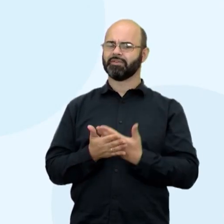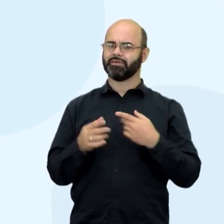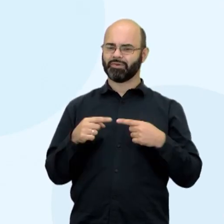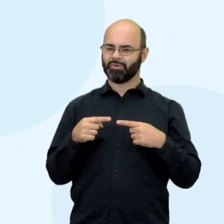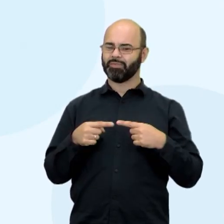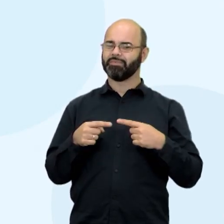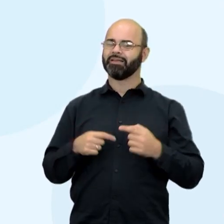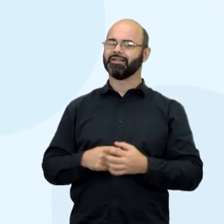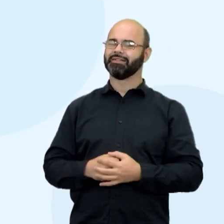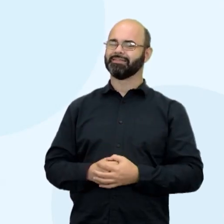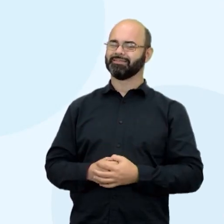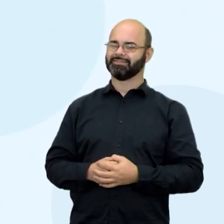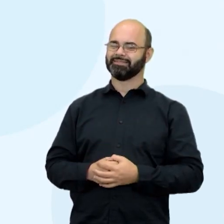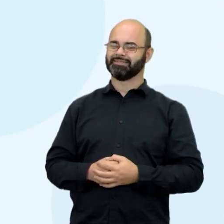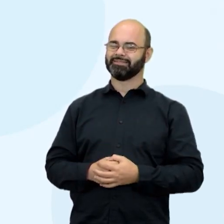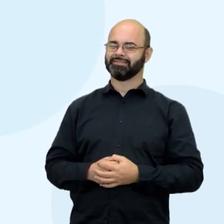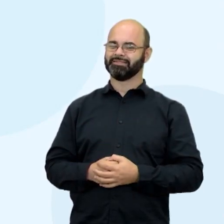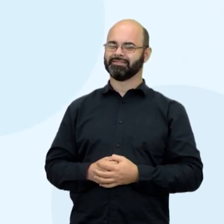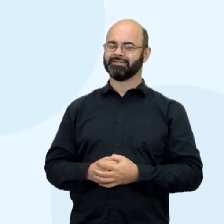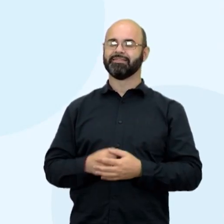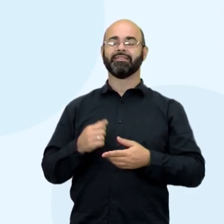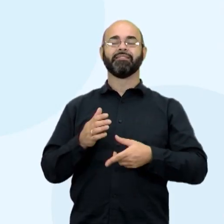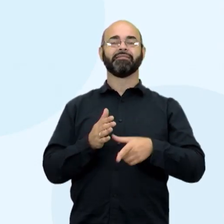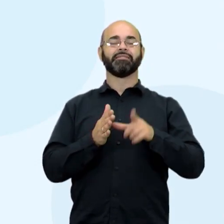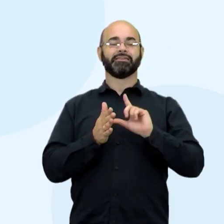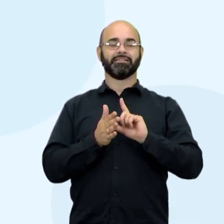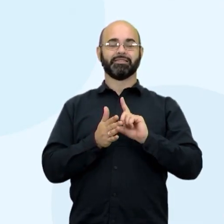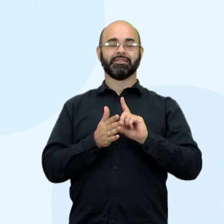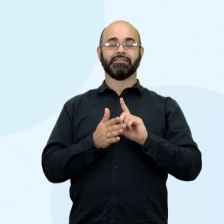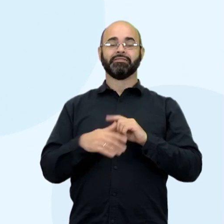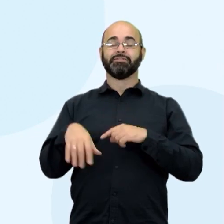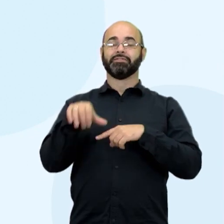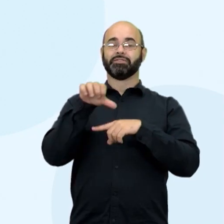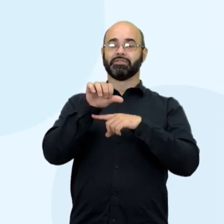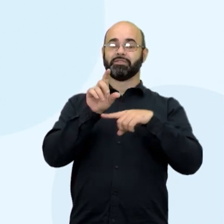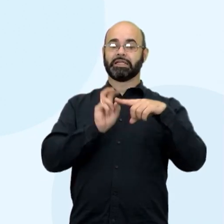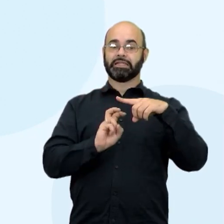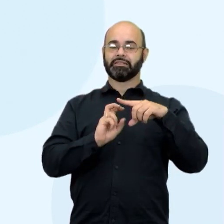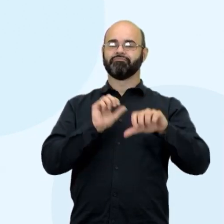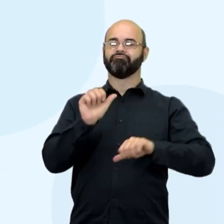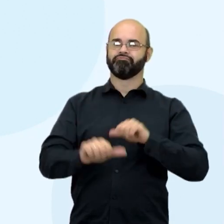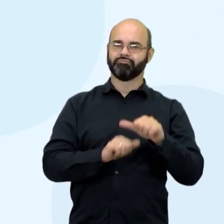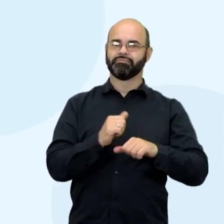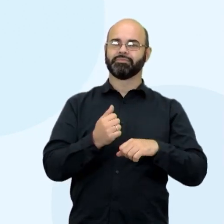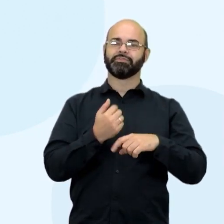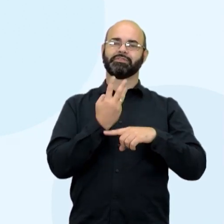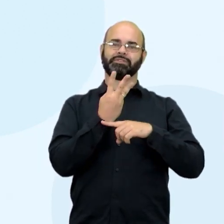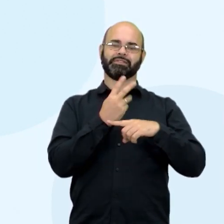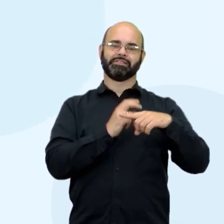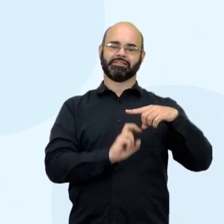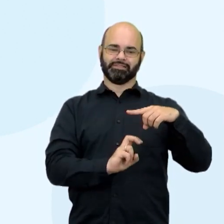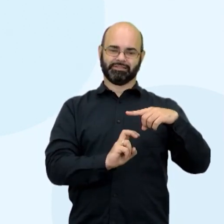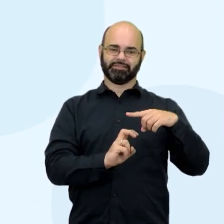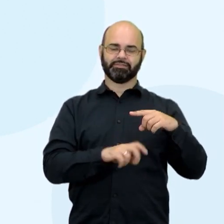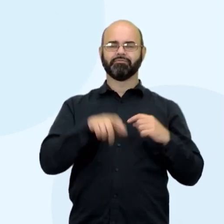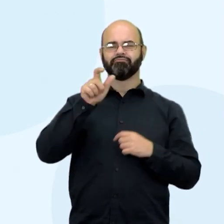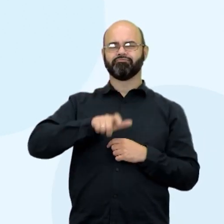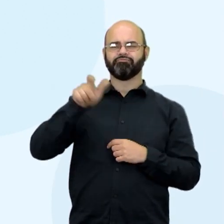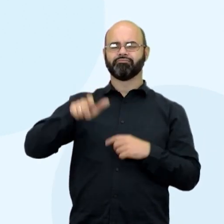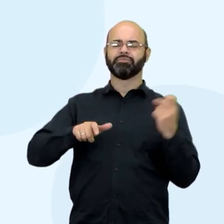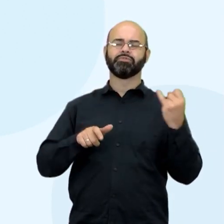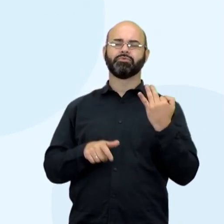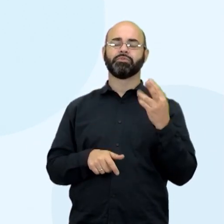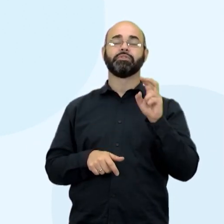aqui, passou a ser 5, a conta. Ficou aí 5 tiras, né, Vivi? 5 tiras desenhadas.